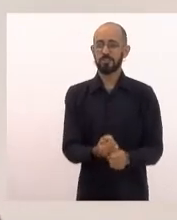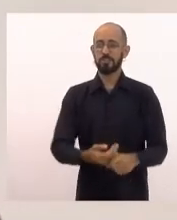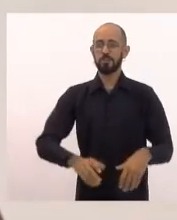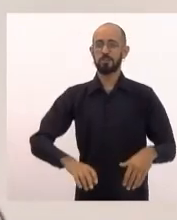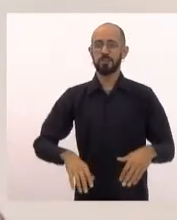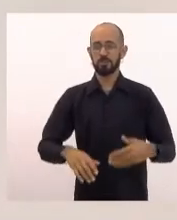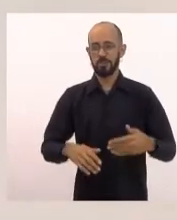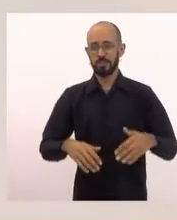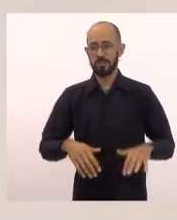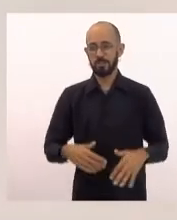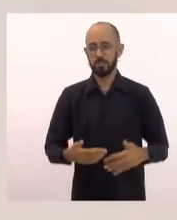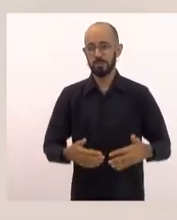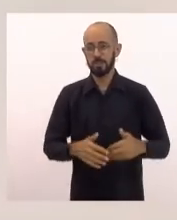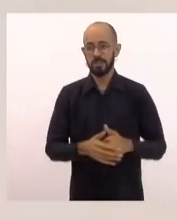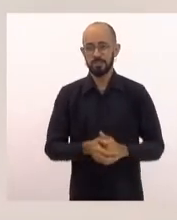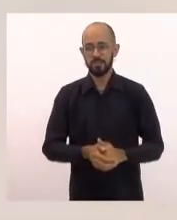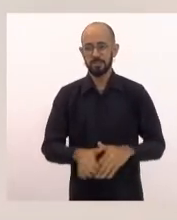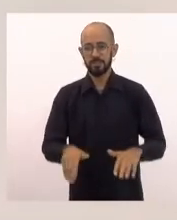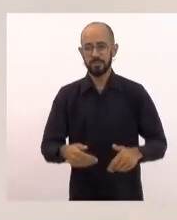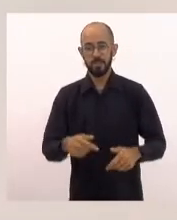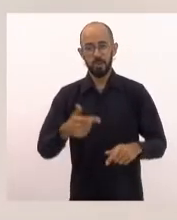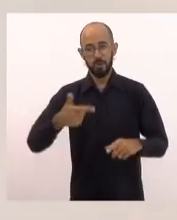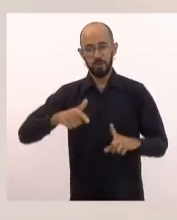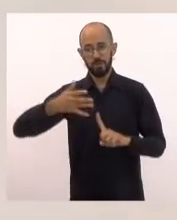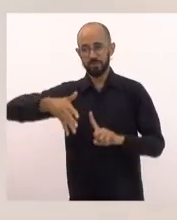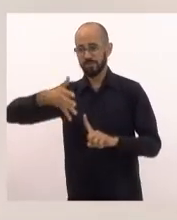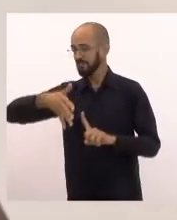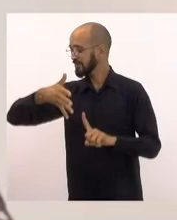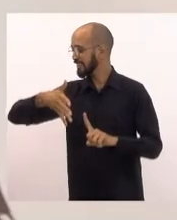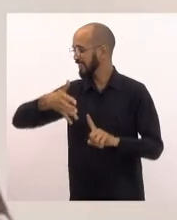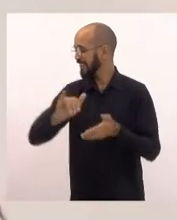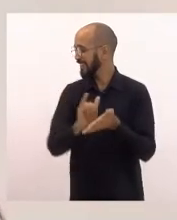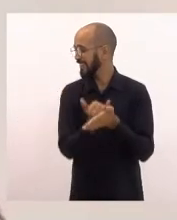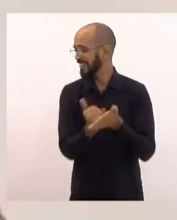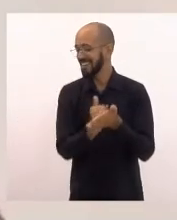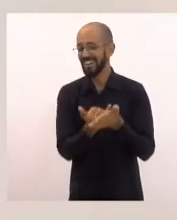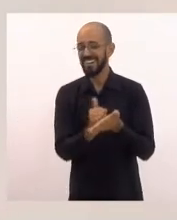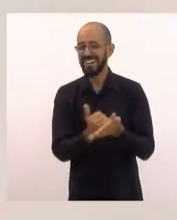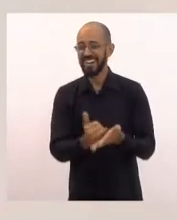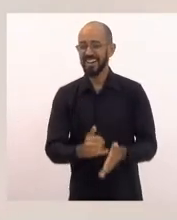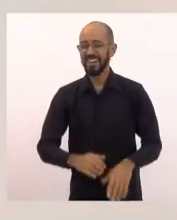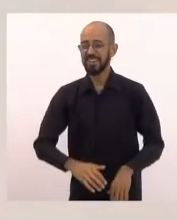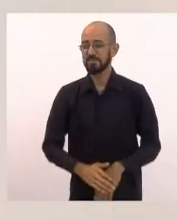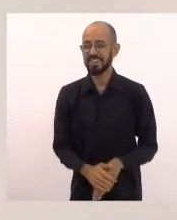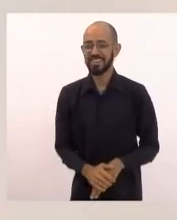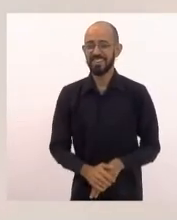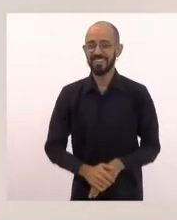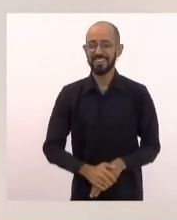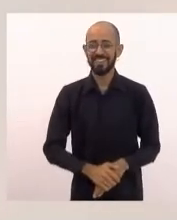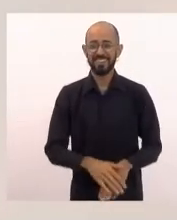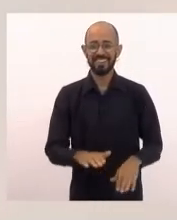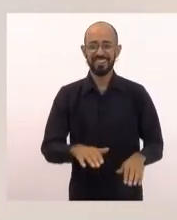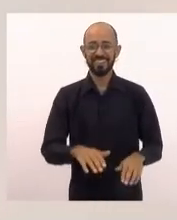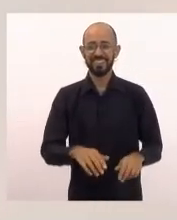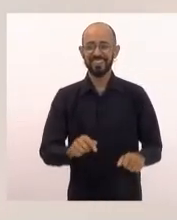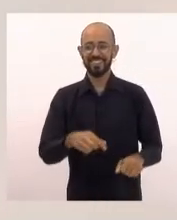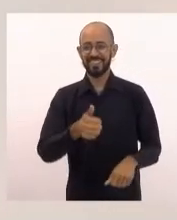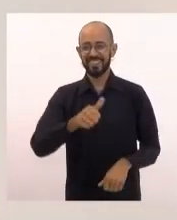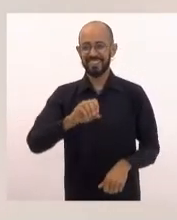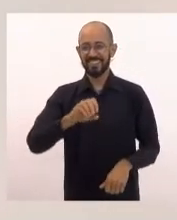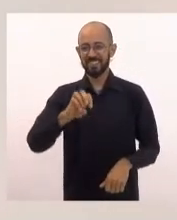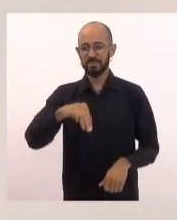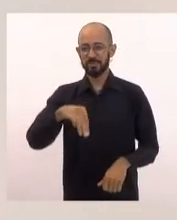mandato. Próxima oradora inscrita é a nobre deputada Célia Jordão. Vossa Excelência dispõe de 10 minutos no tempo regimental.